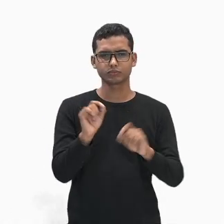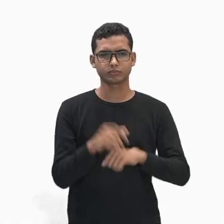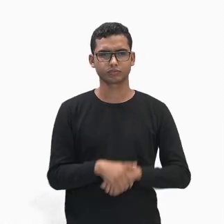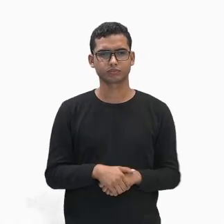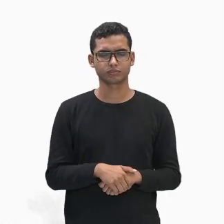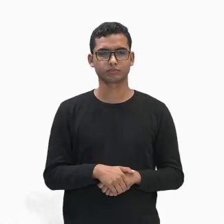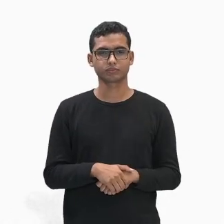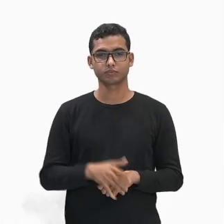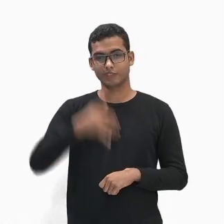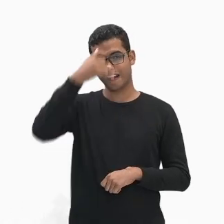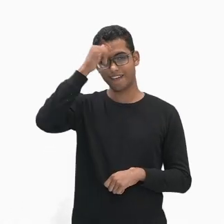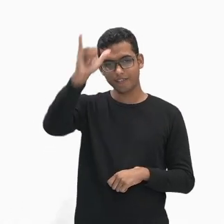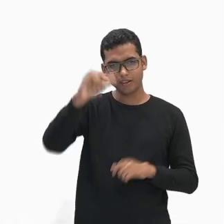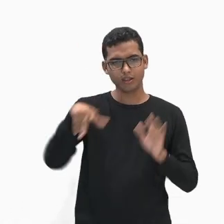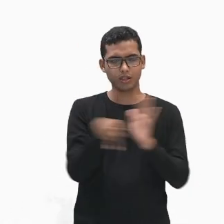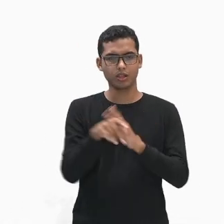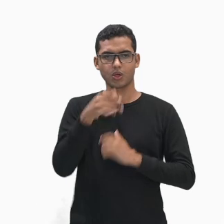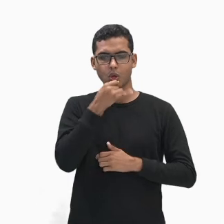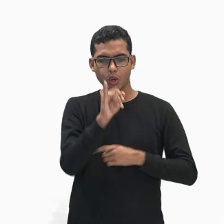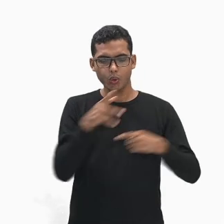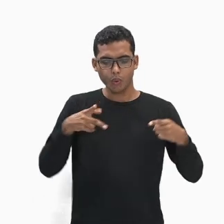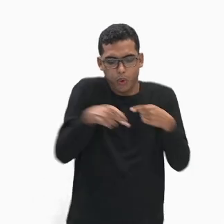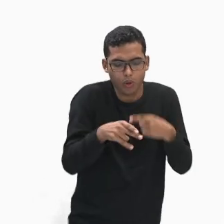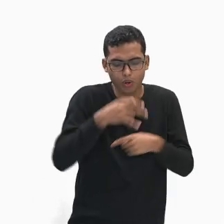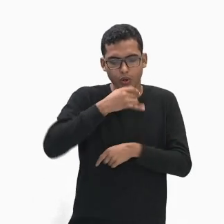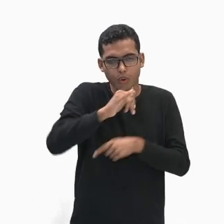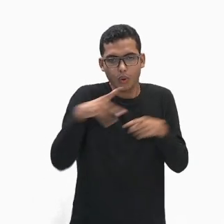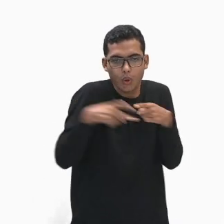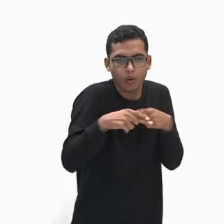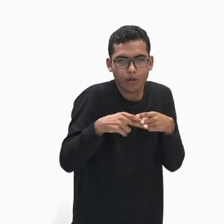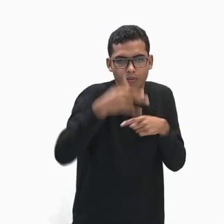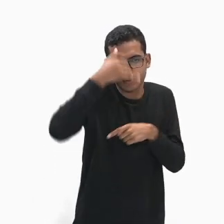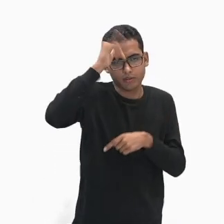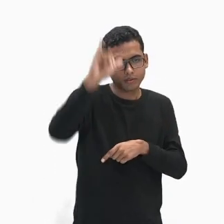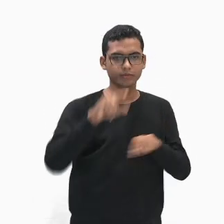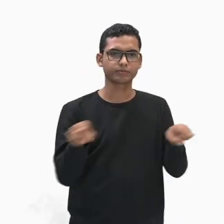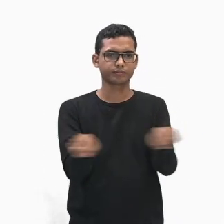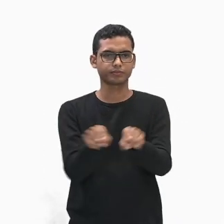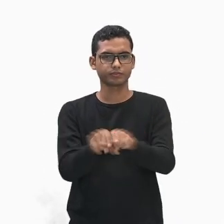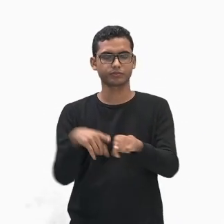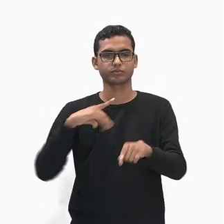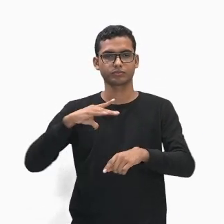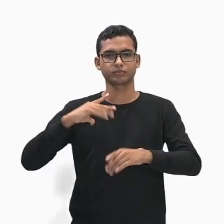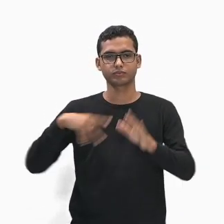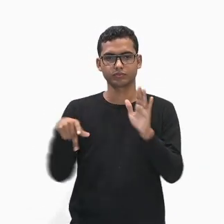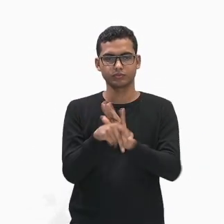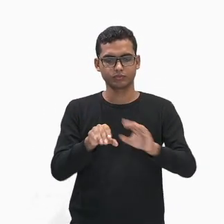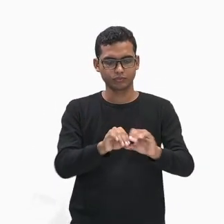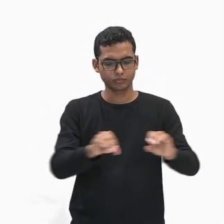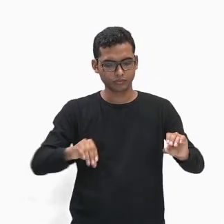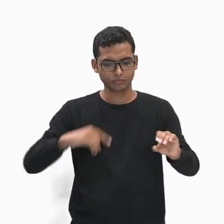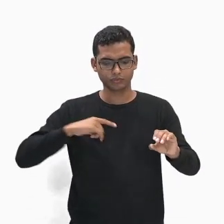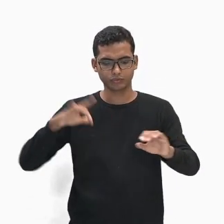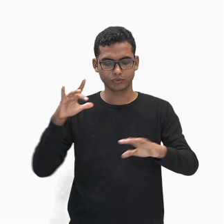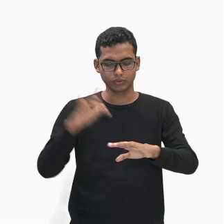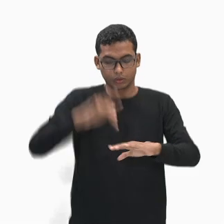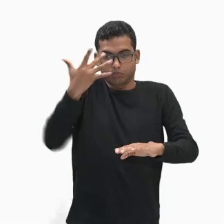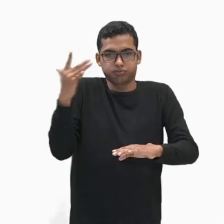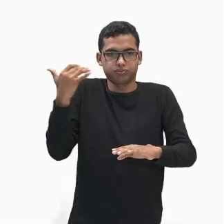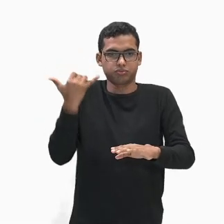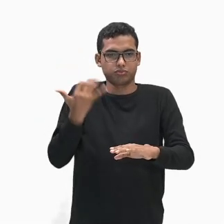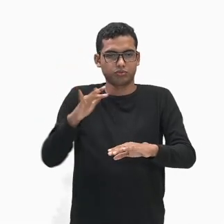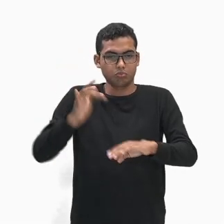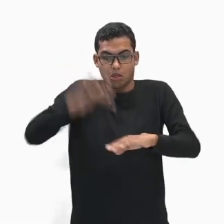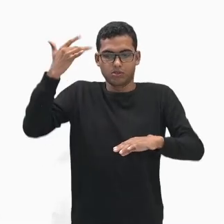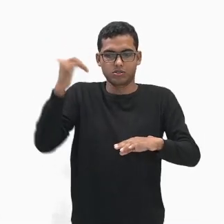curtos circuitos e choques elétricos. Essa ação é possível